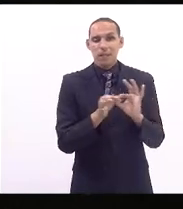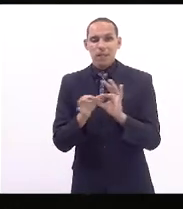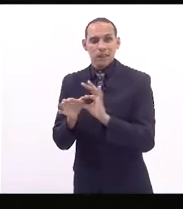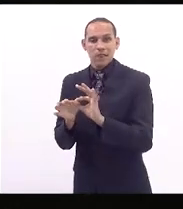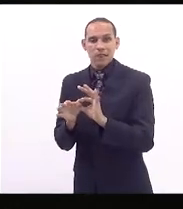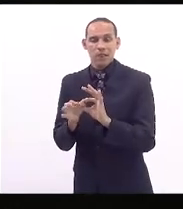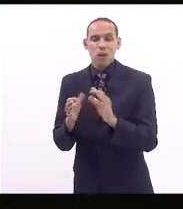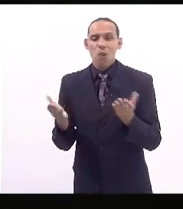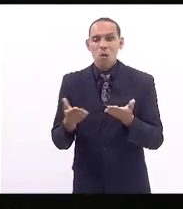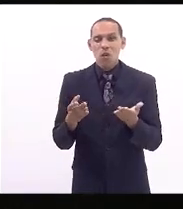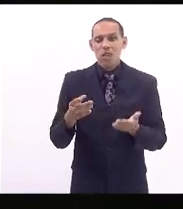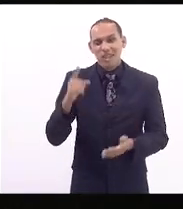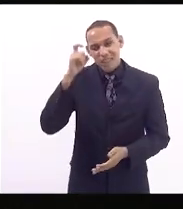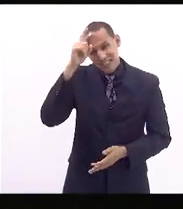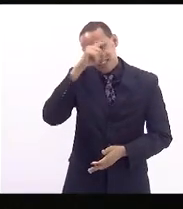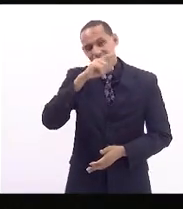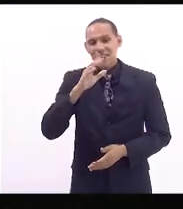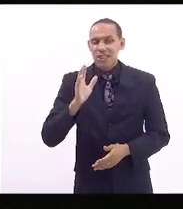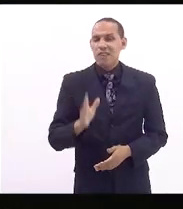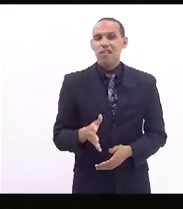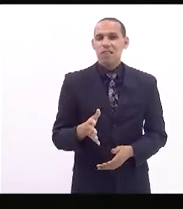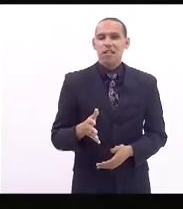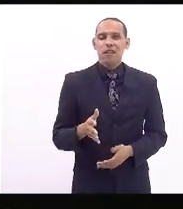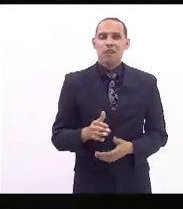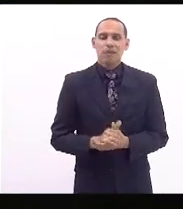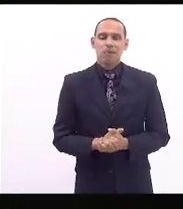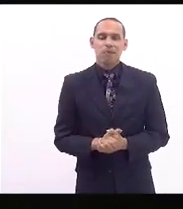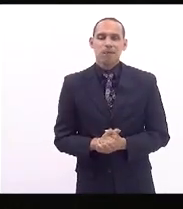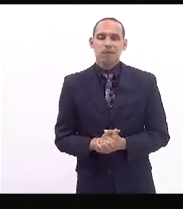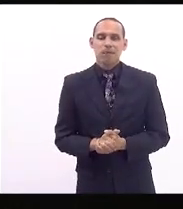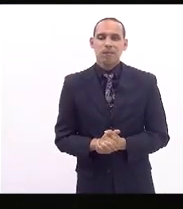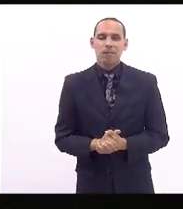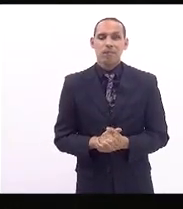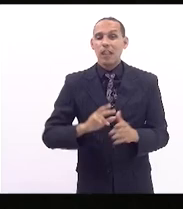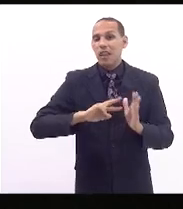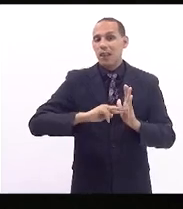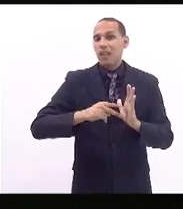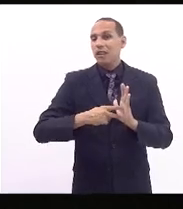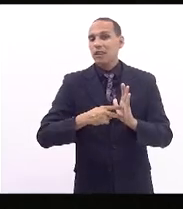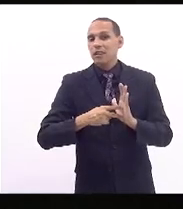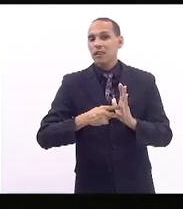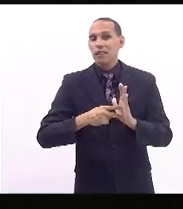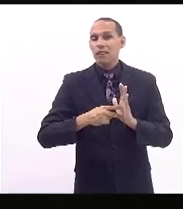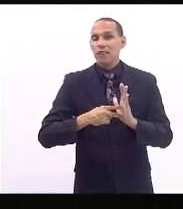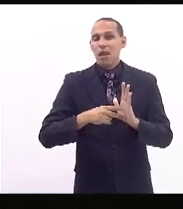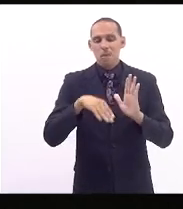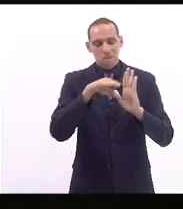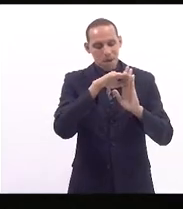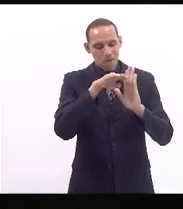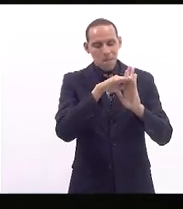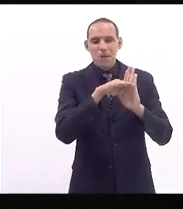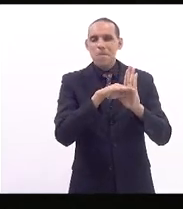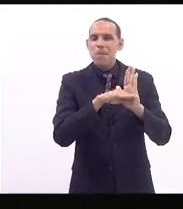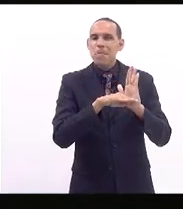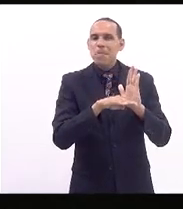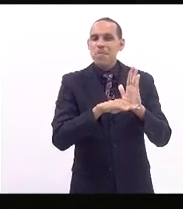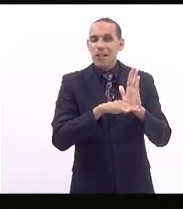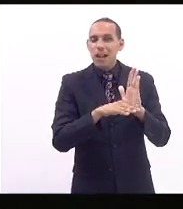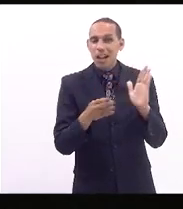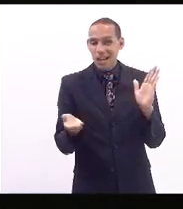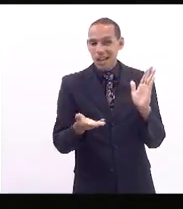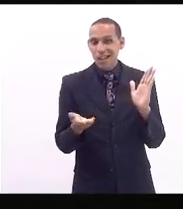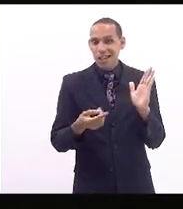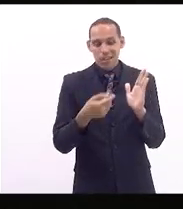já tão duro como eu disse inicialmente o que isso significa que o rol de procedimentos agora